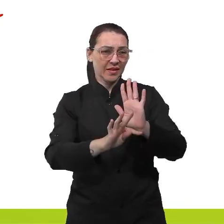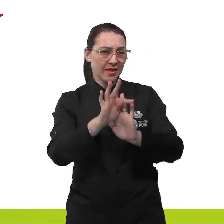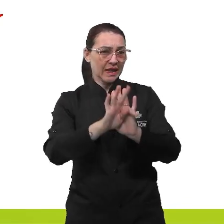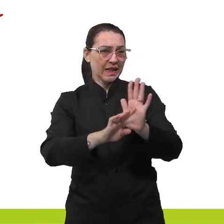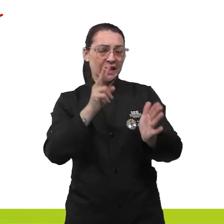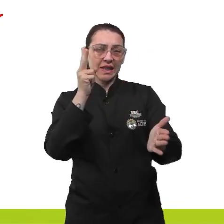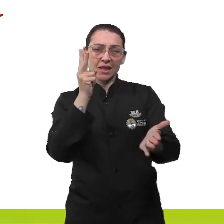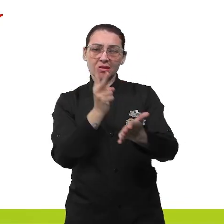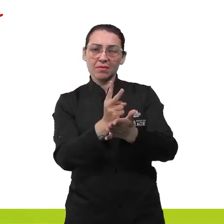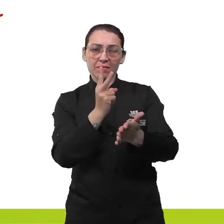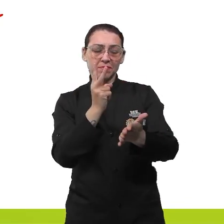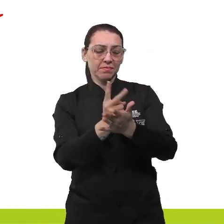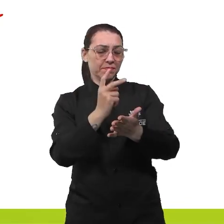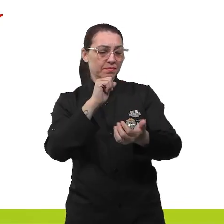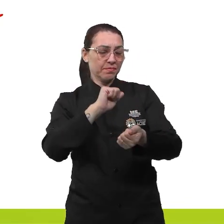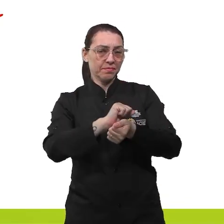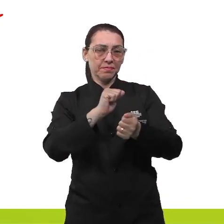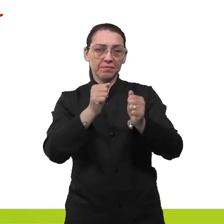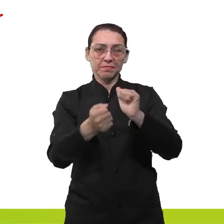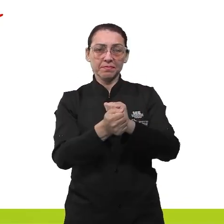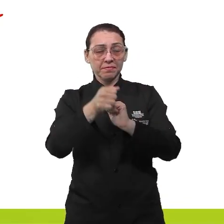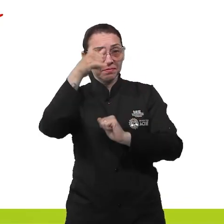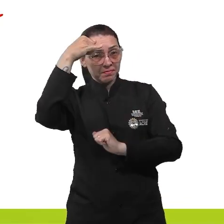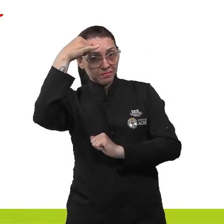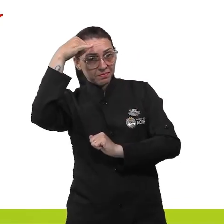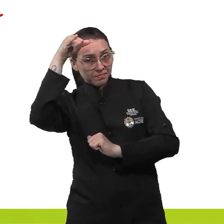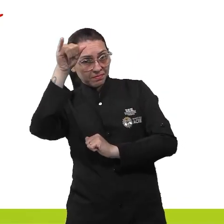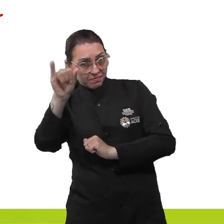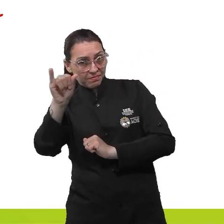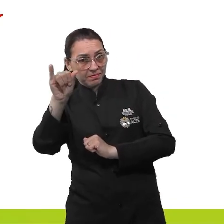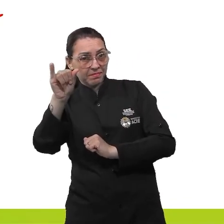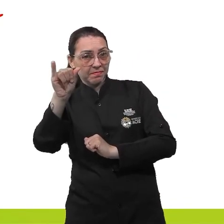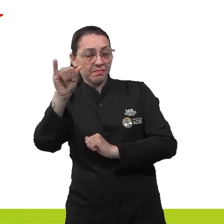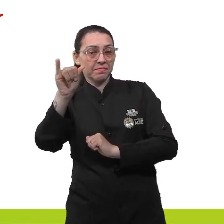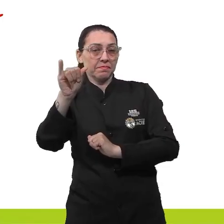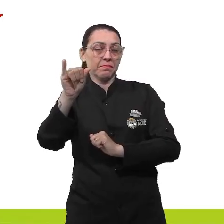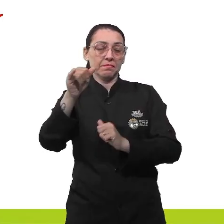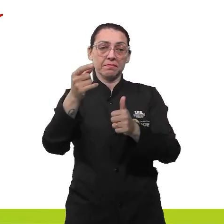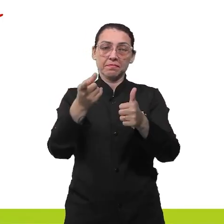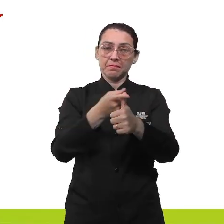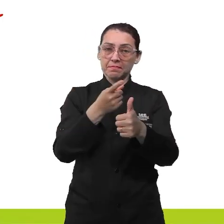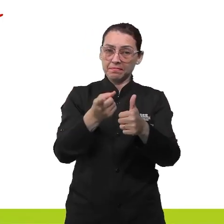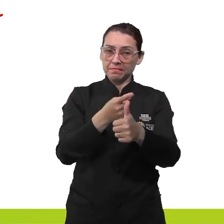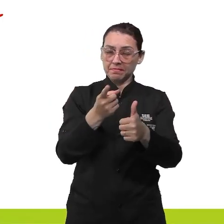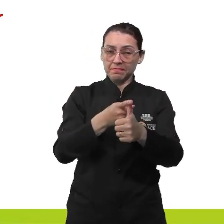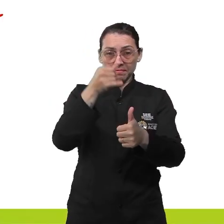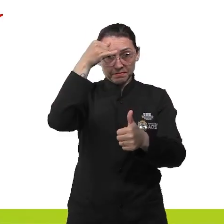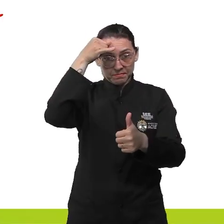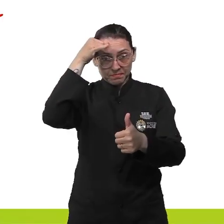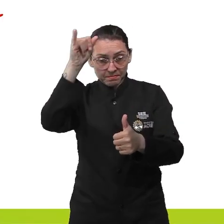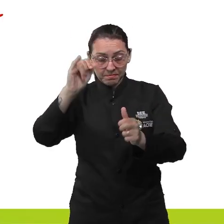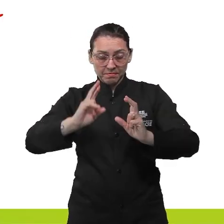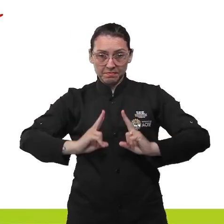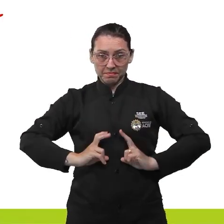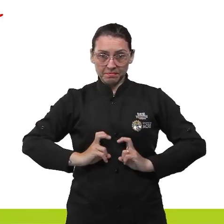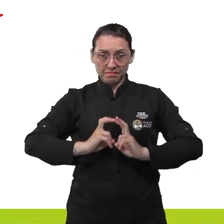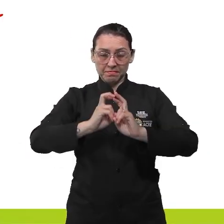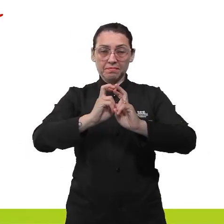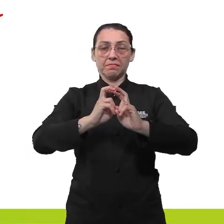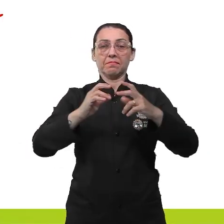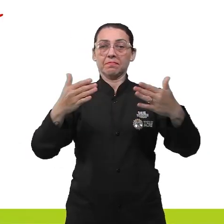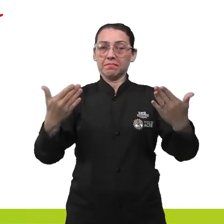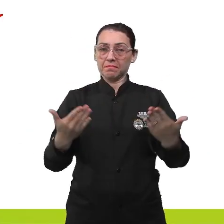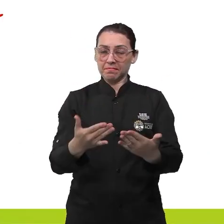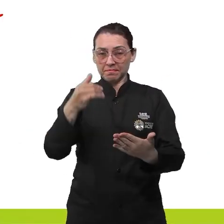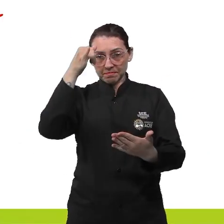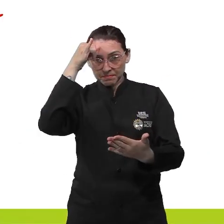estar associados à prevenção. Aquela primeira questão, prevenção do câncer de mama. Agora,